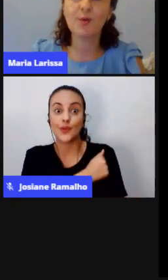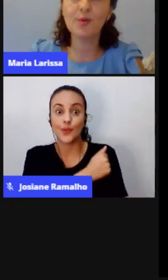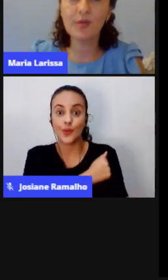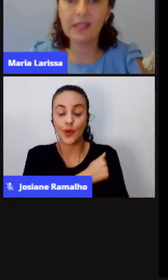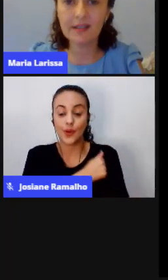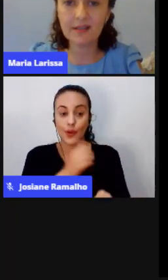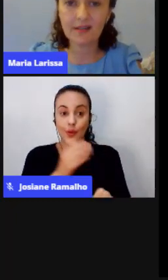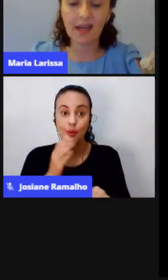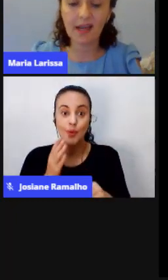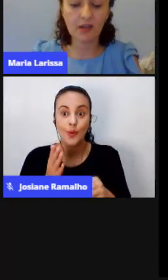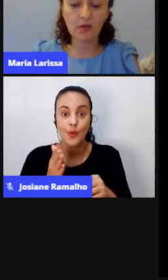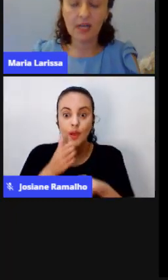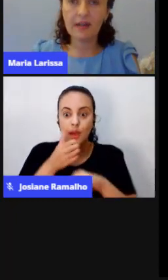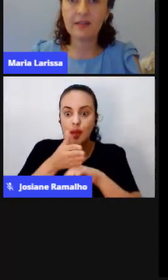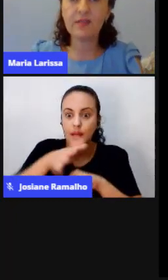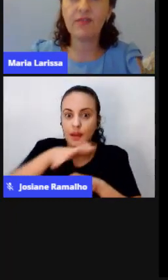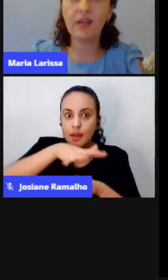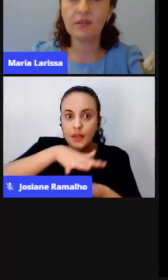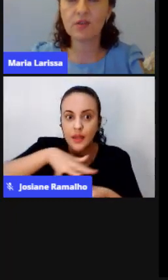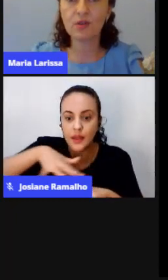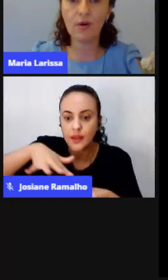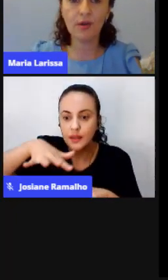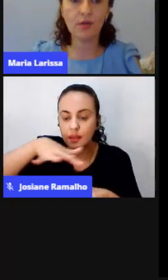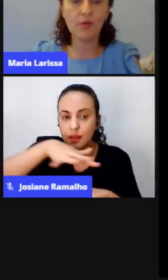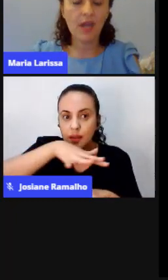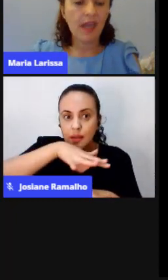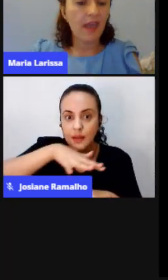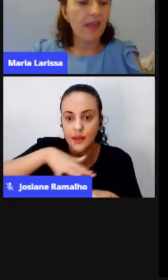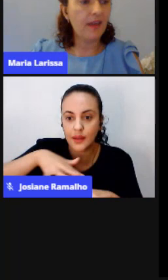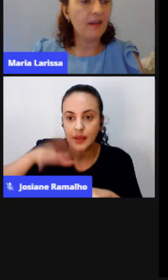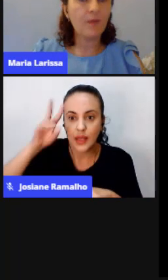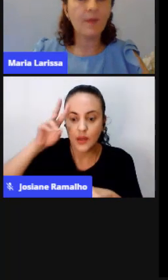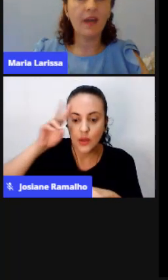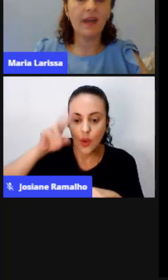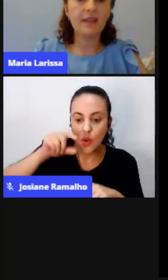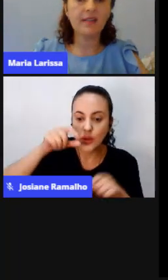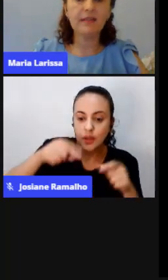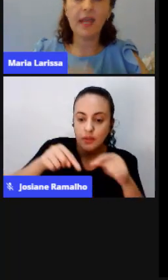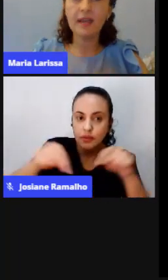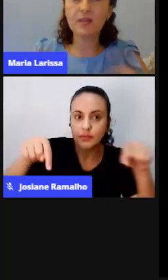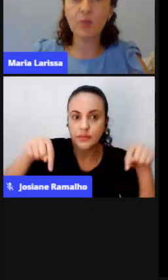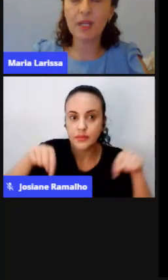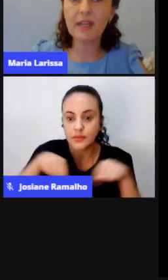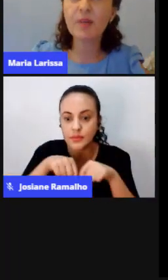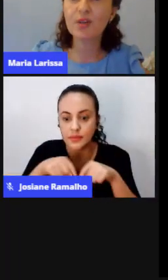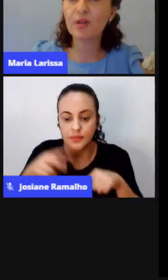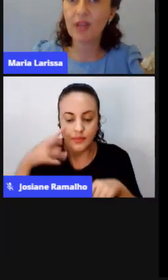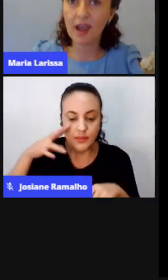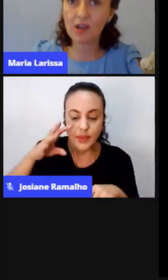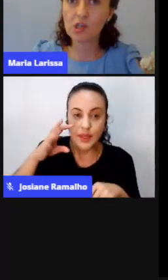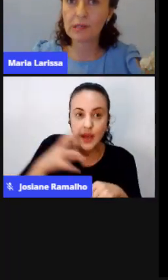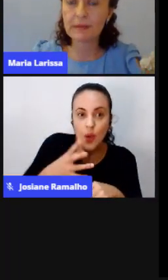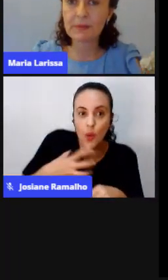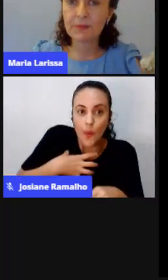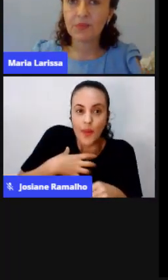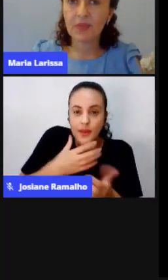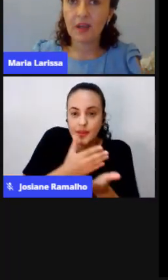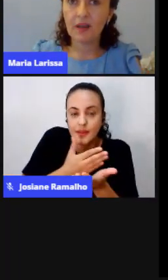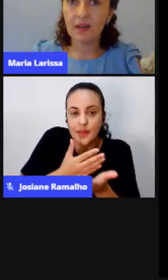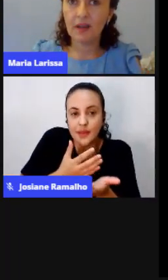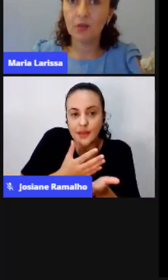Ele mergulhe nesse cenário, nesse fato histórico, ele se interesse por aqueles